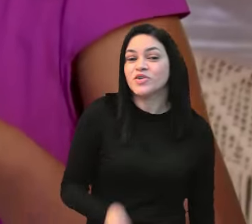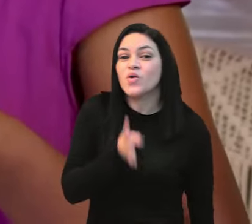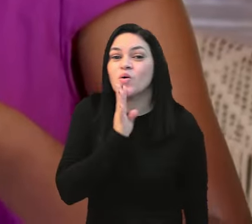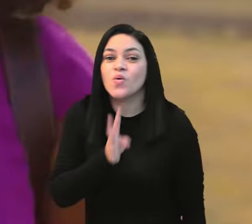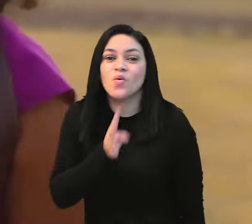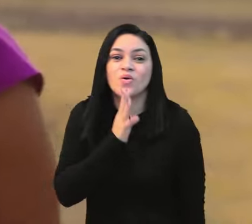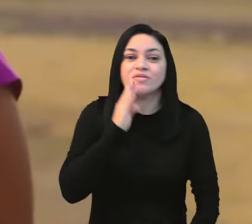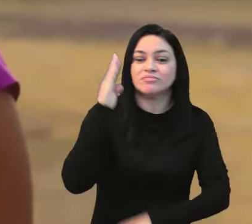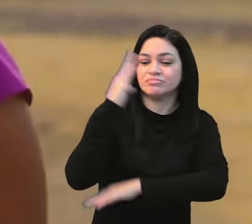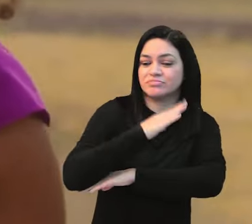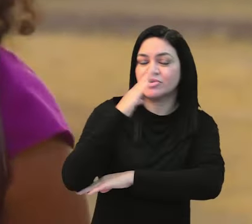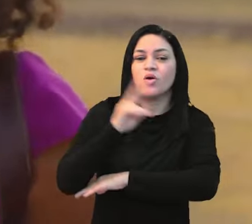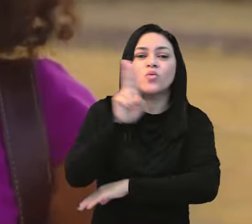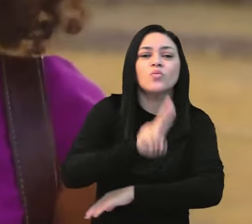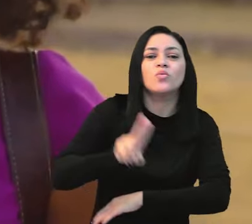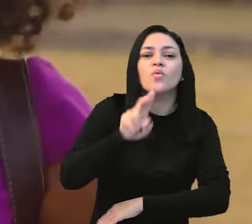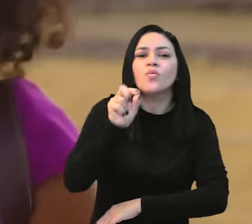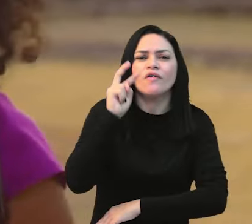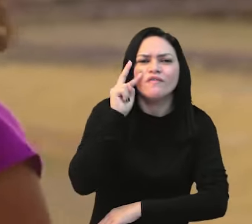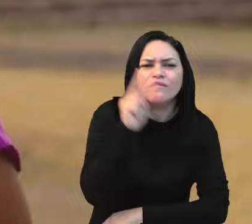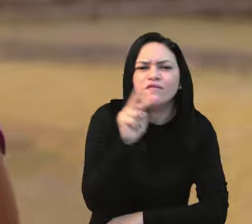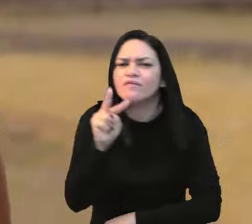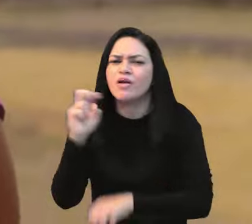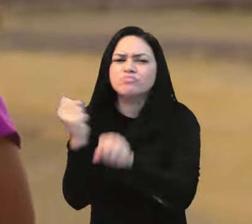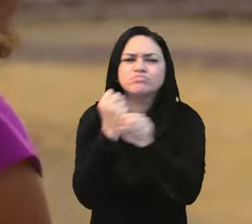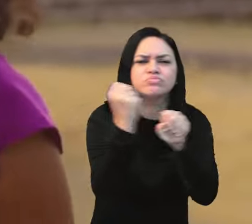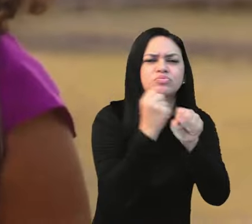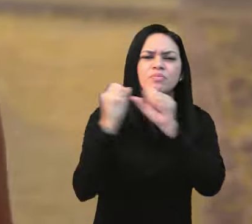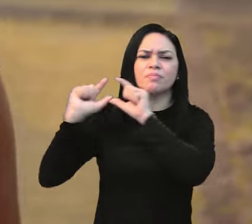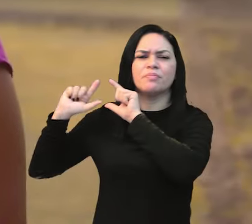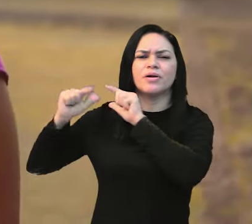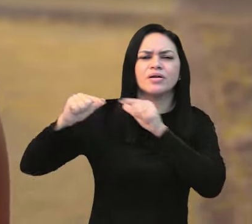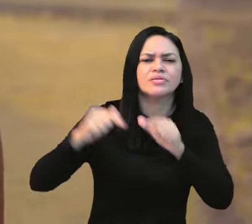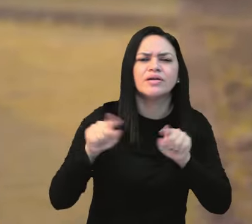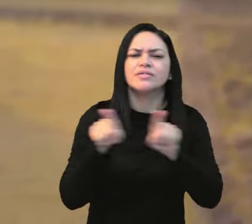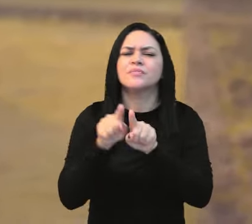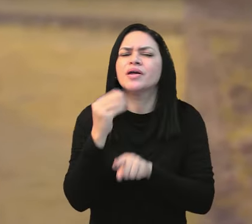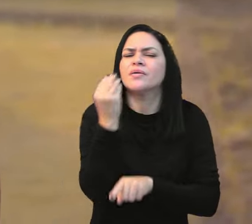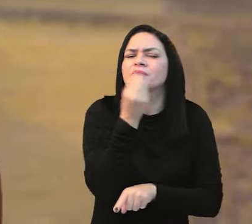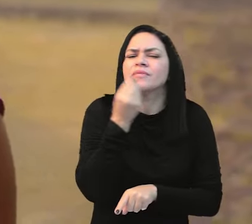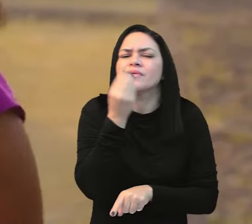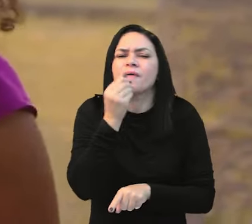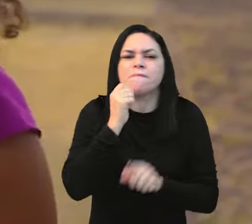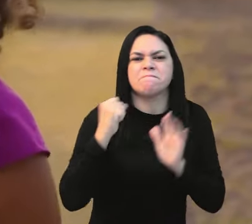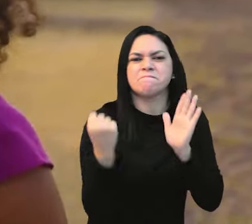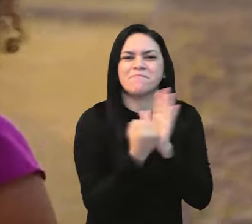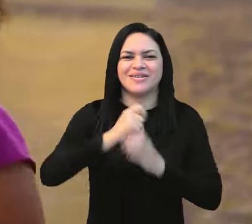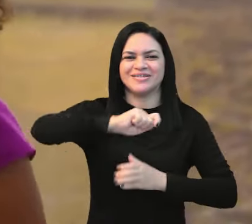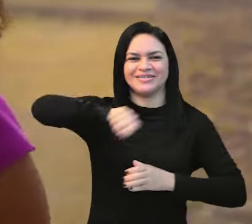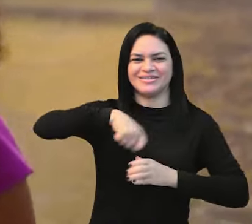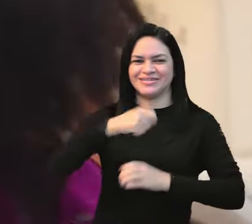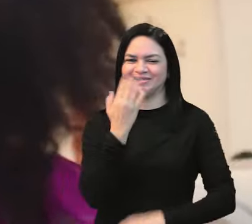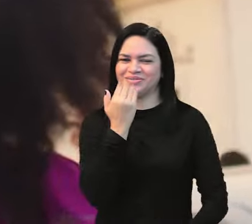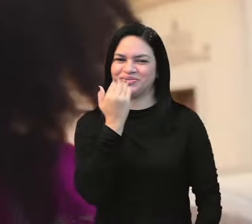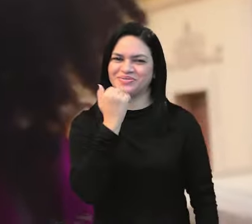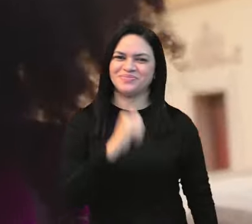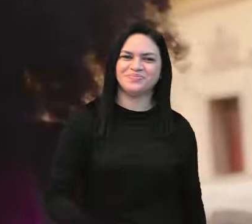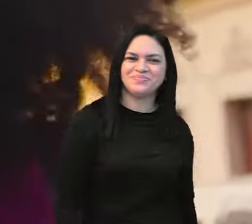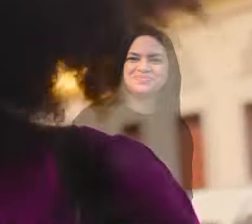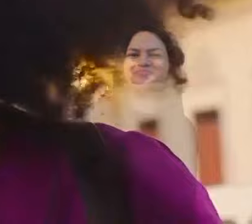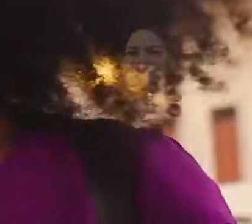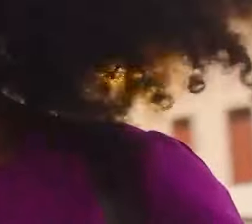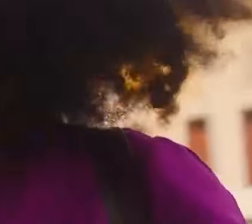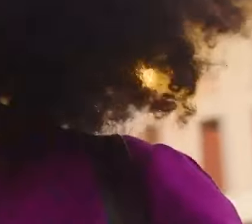Conheça a cidade através das suas construções, tradições e pelo sabor marcante da sua culinária.